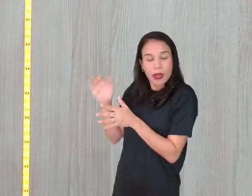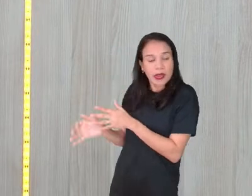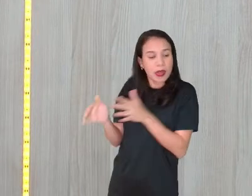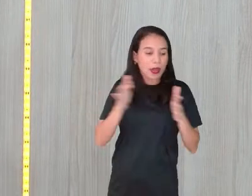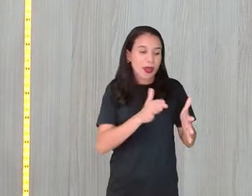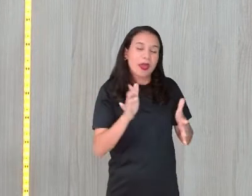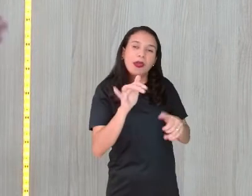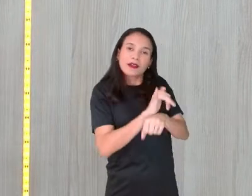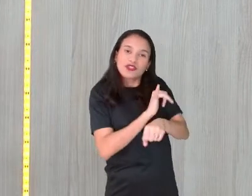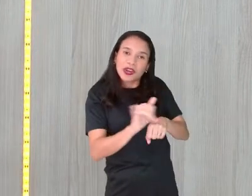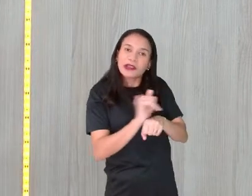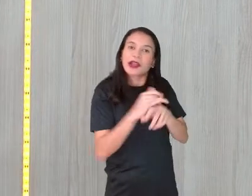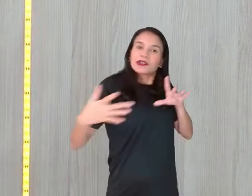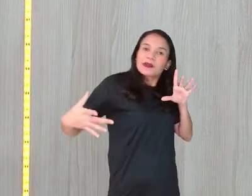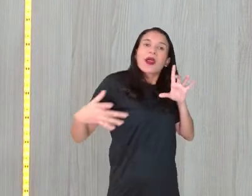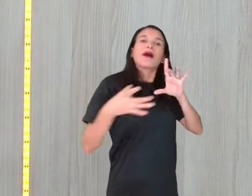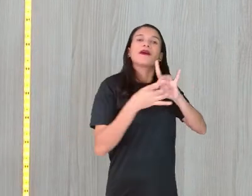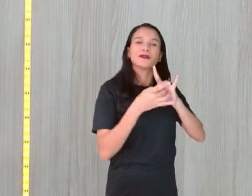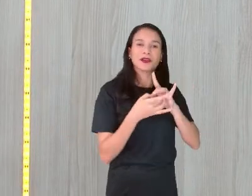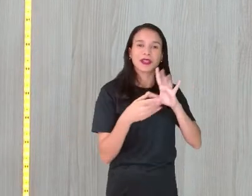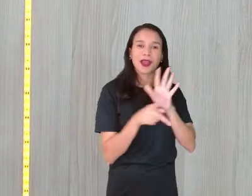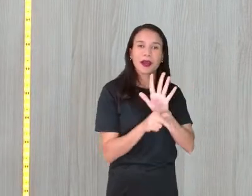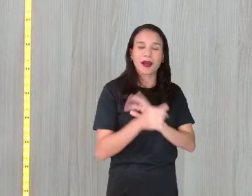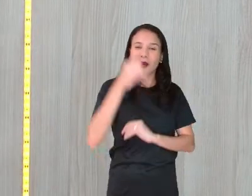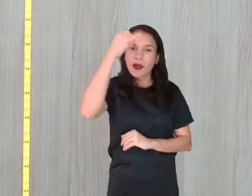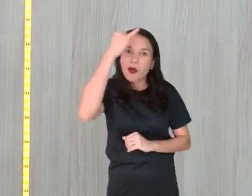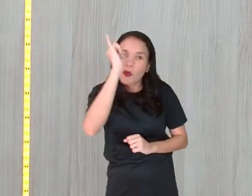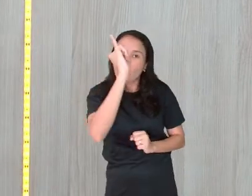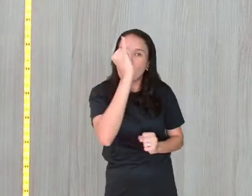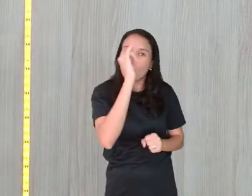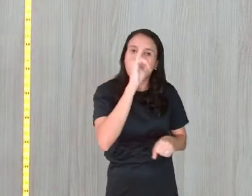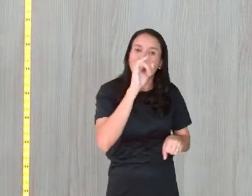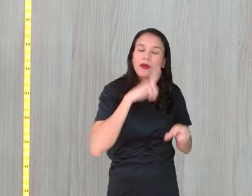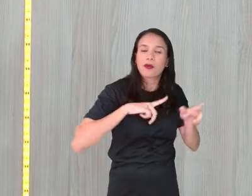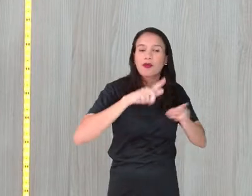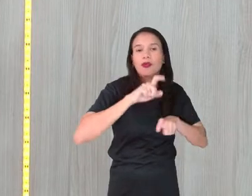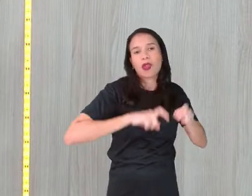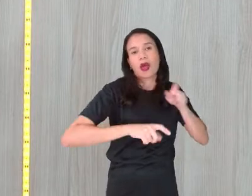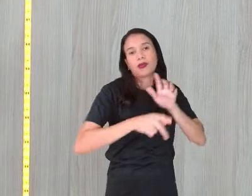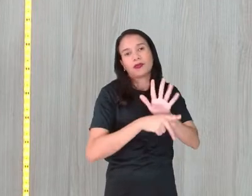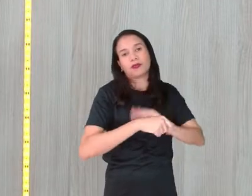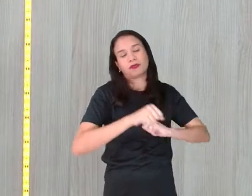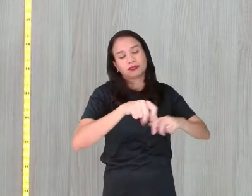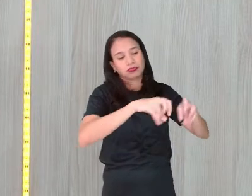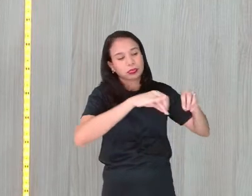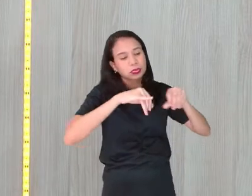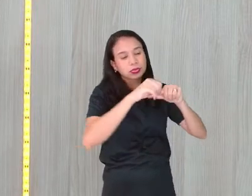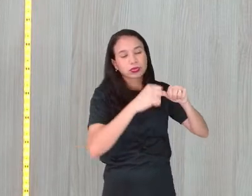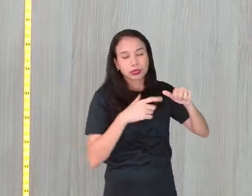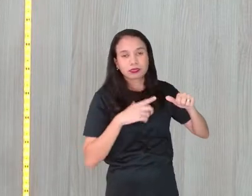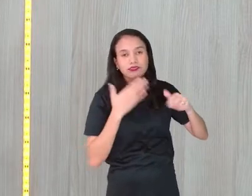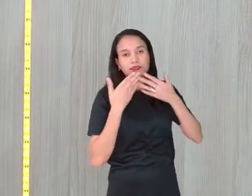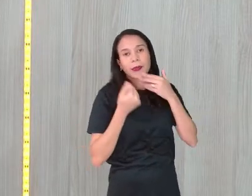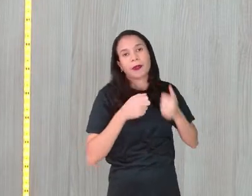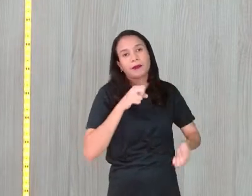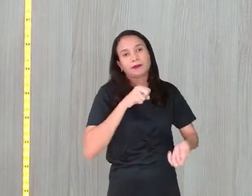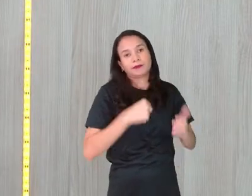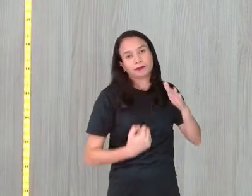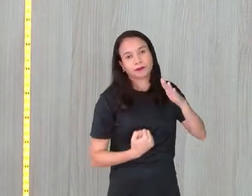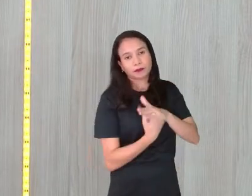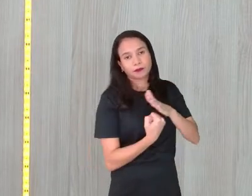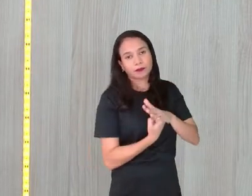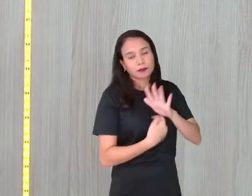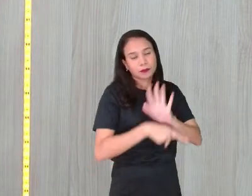um jeito de associar, né, a criação de gado na recuperação de um solo já desgastado, né? Já desgastado